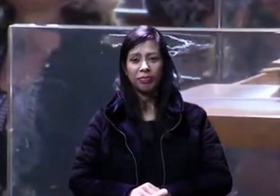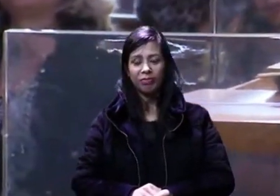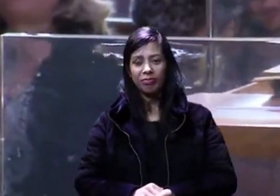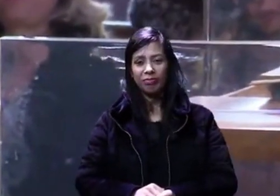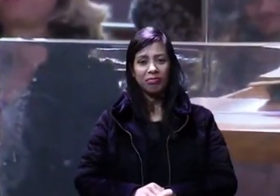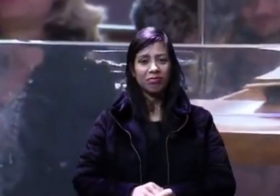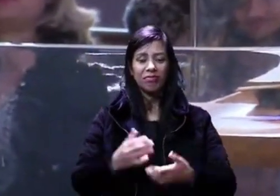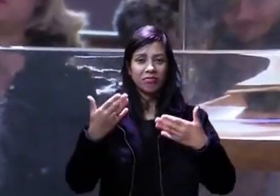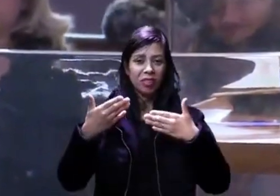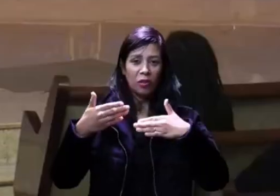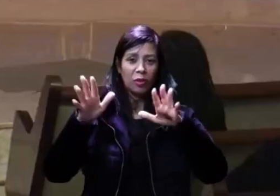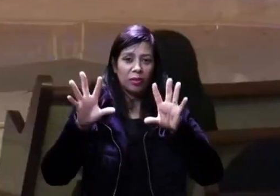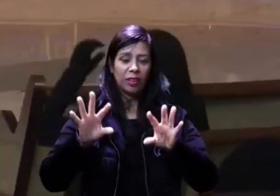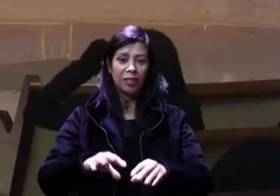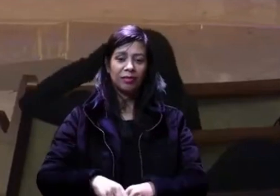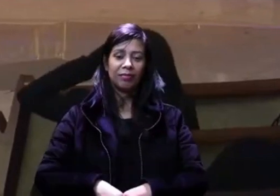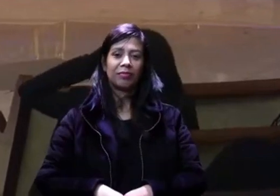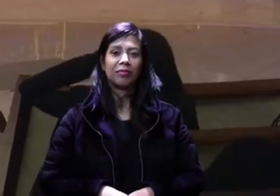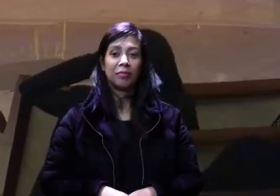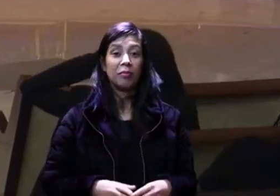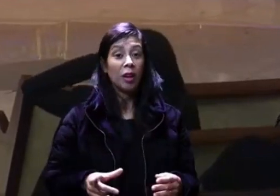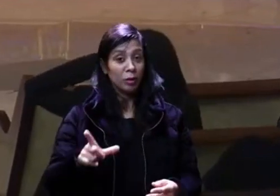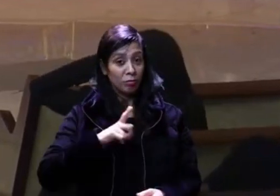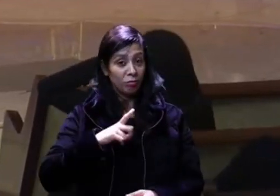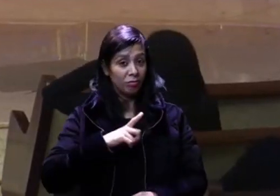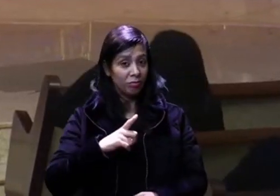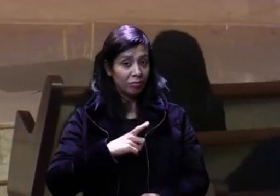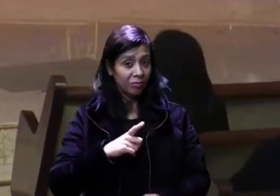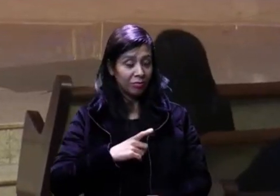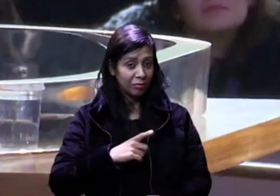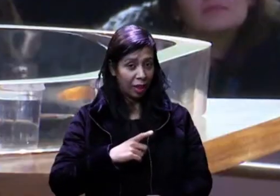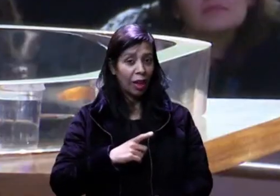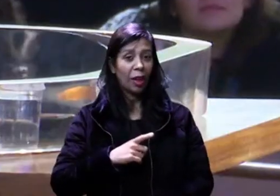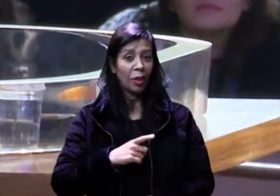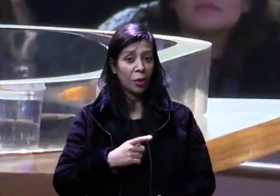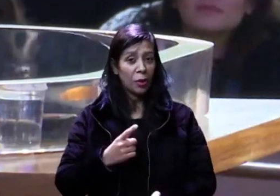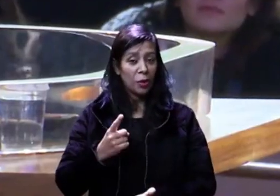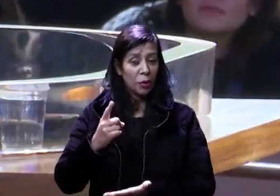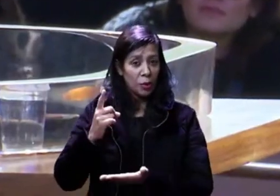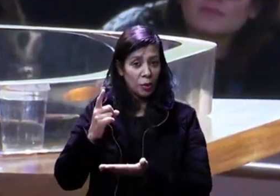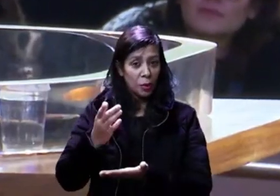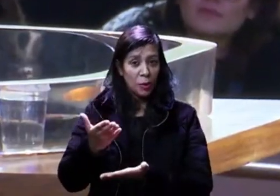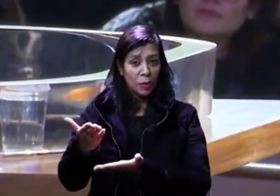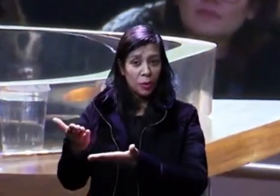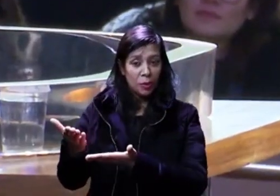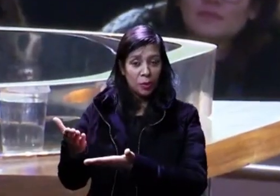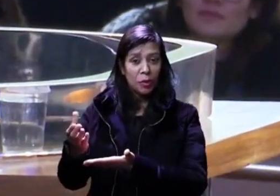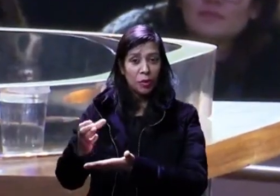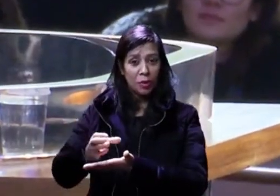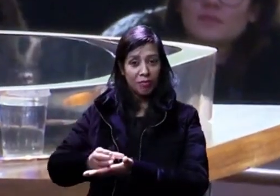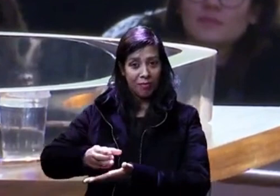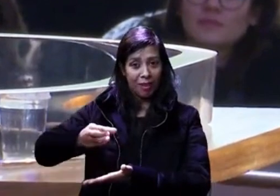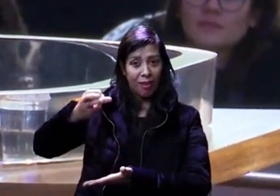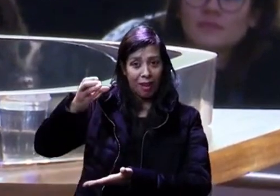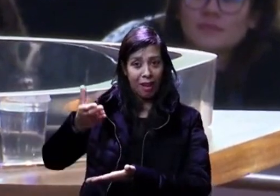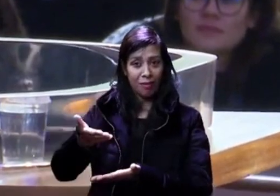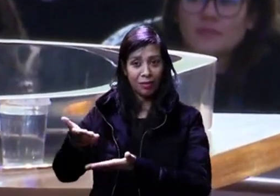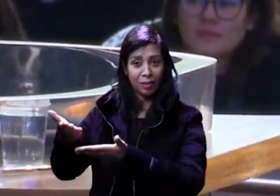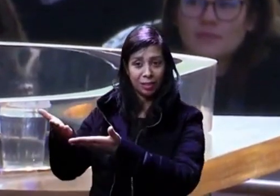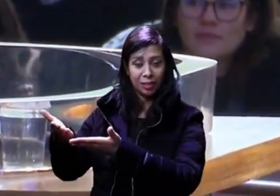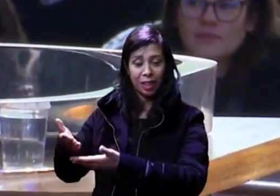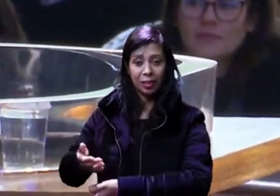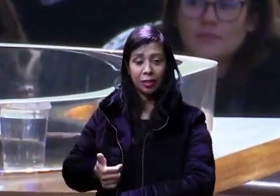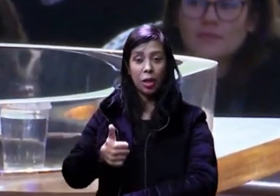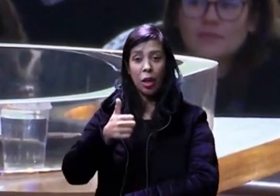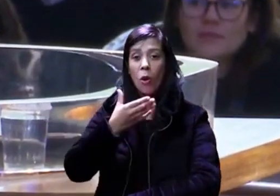materno, ele foi convocado pela Força Expedicionária Brasileira para servir na Segunda Guerra